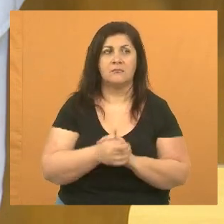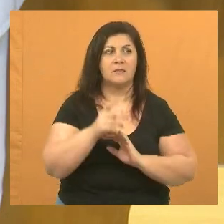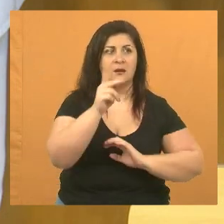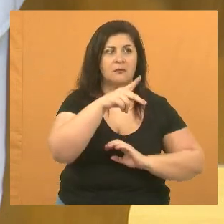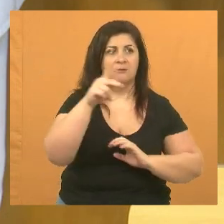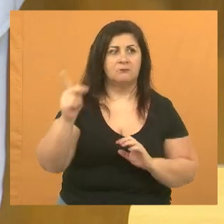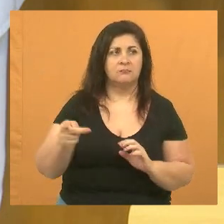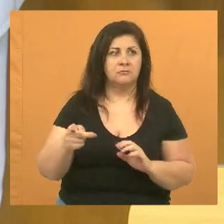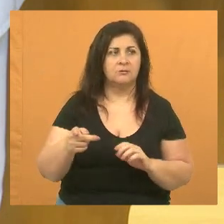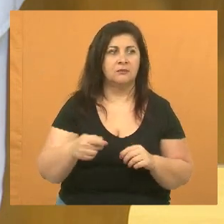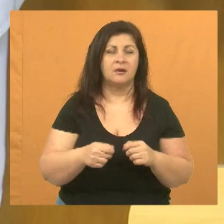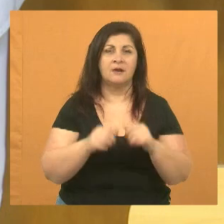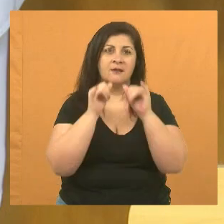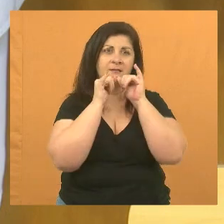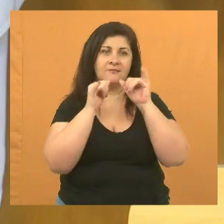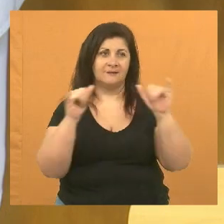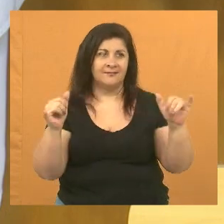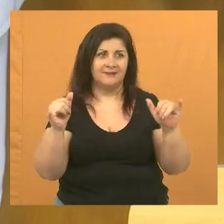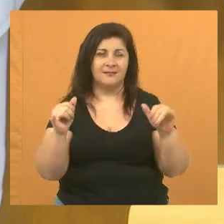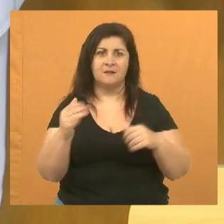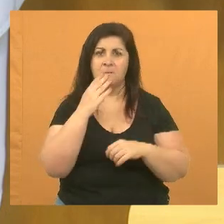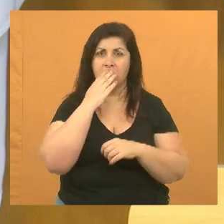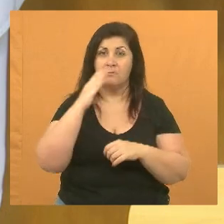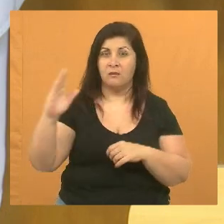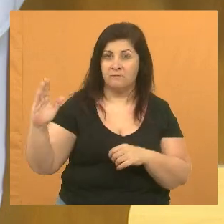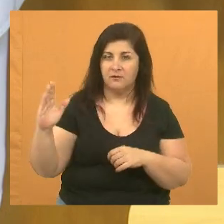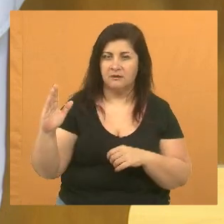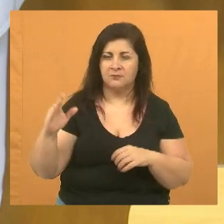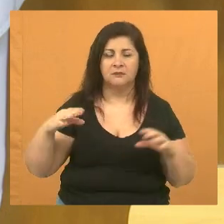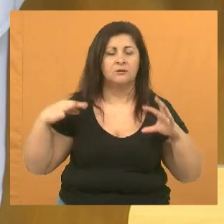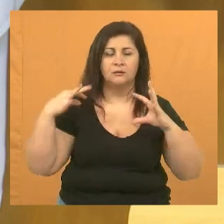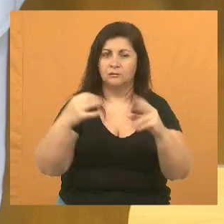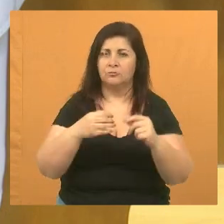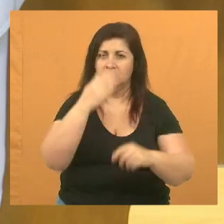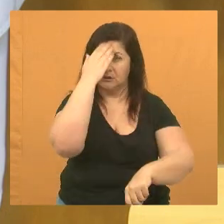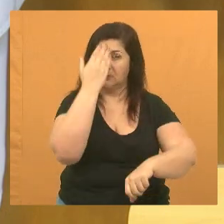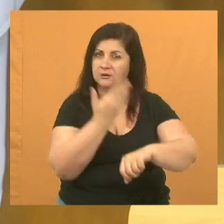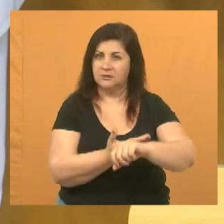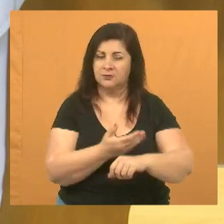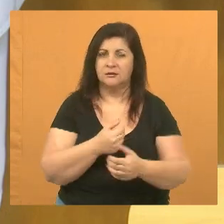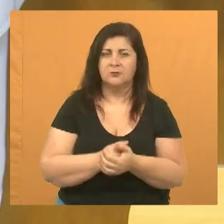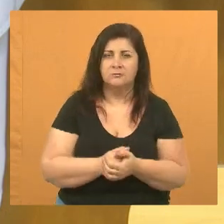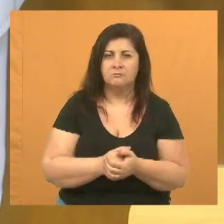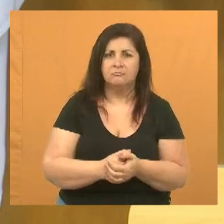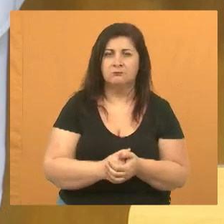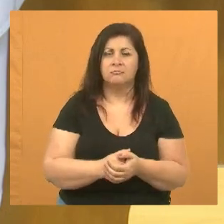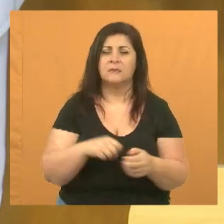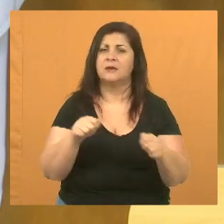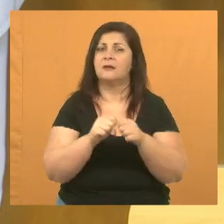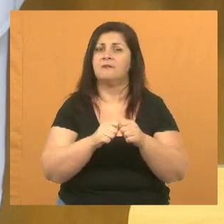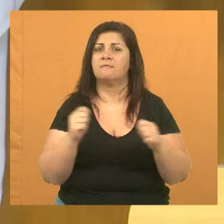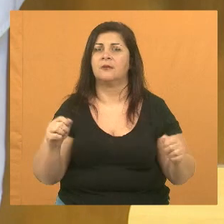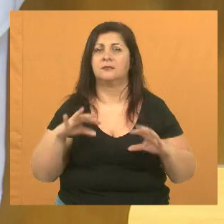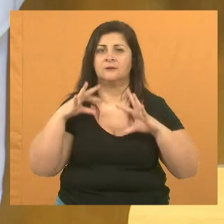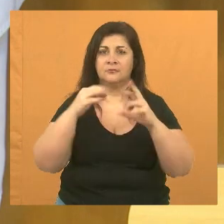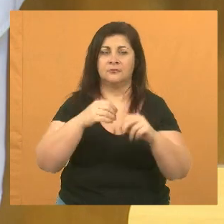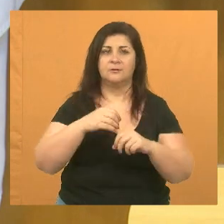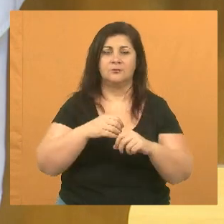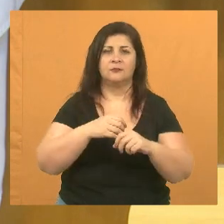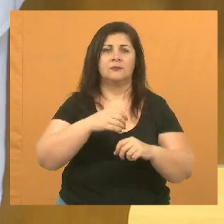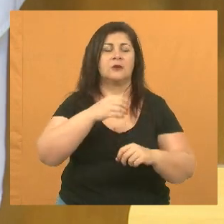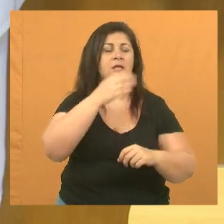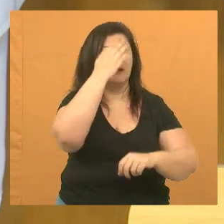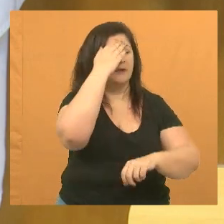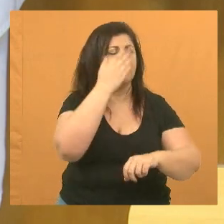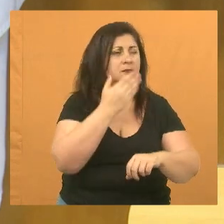professor é aquele que professa aquilo que acredita, que professa o conhecimento, que professa valores